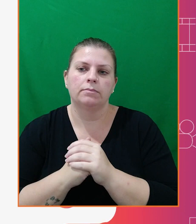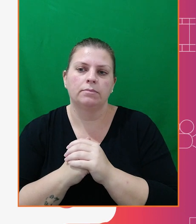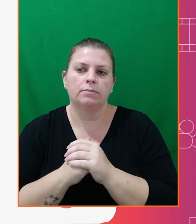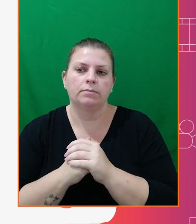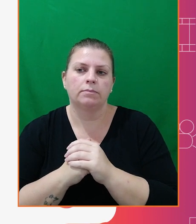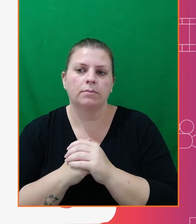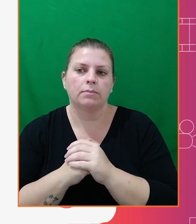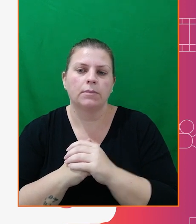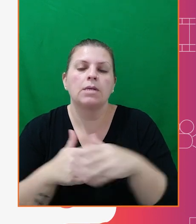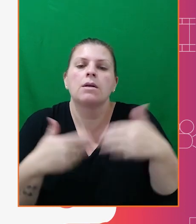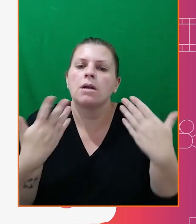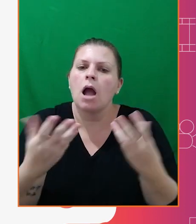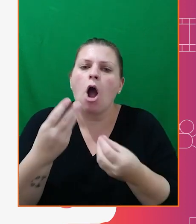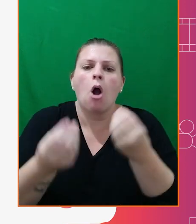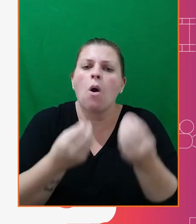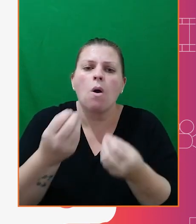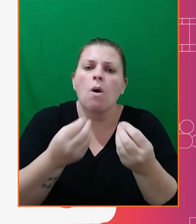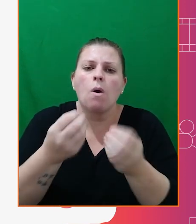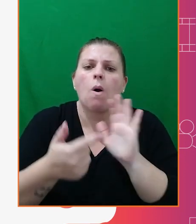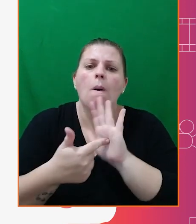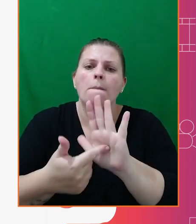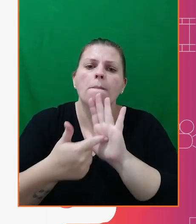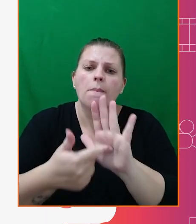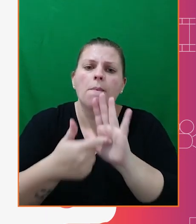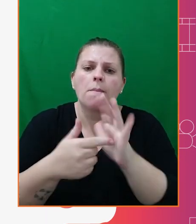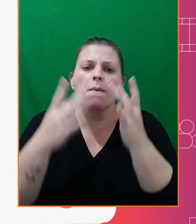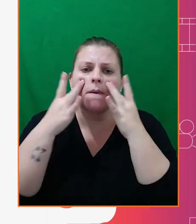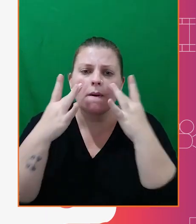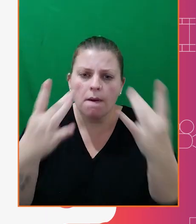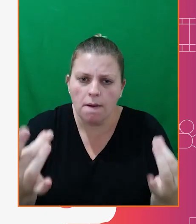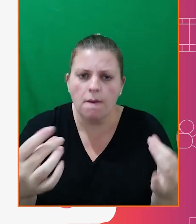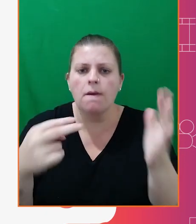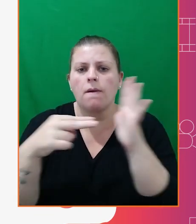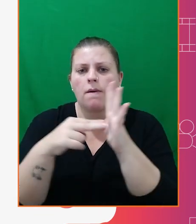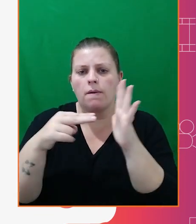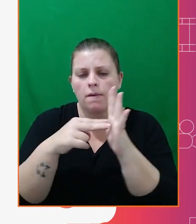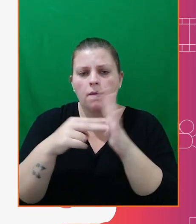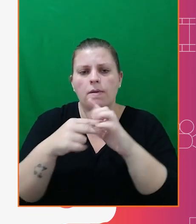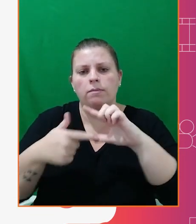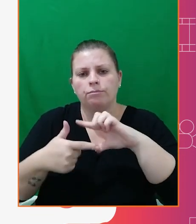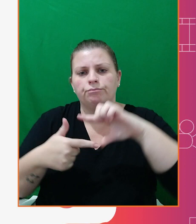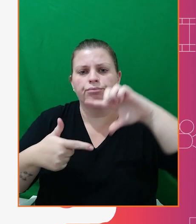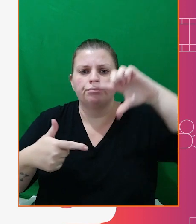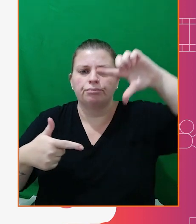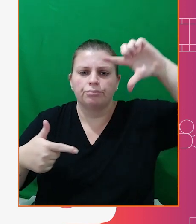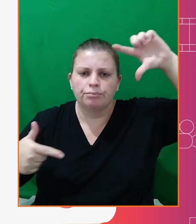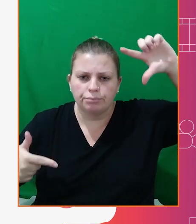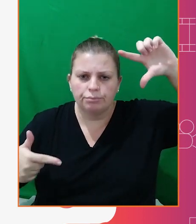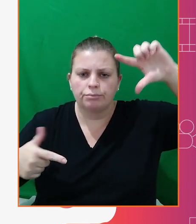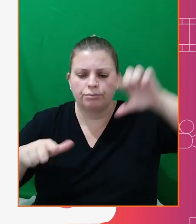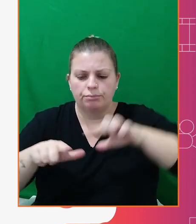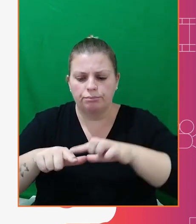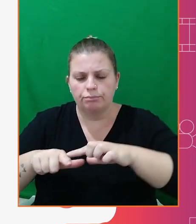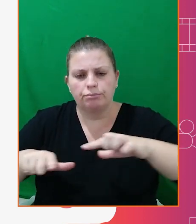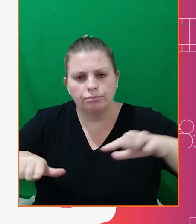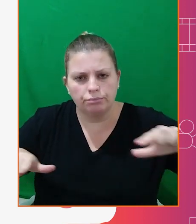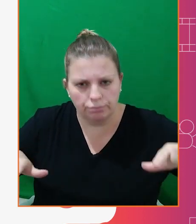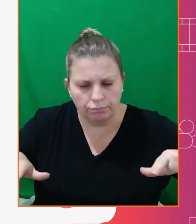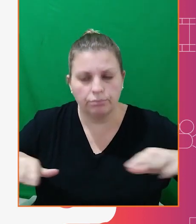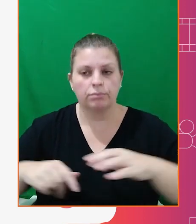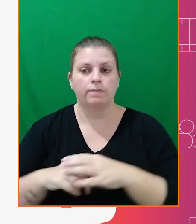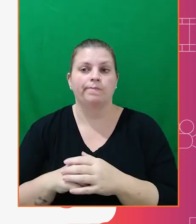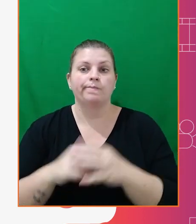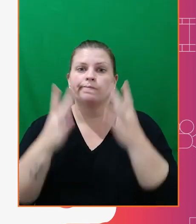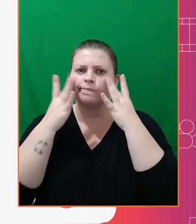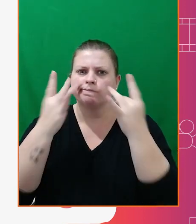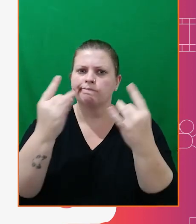traduzir a ideia de atenção por meio do enquadramento e da composição? A atenção do espectador aqui se